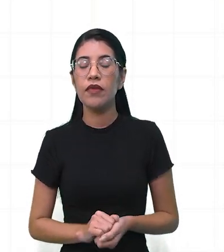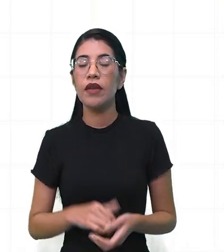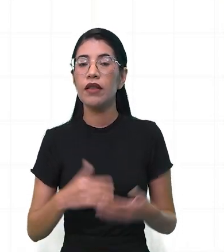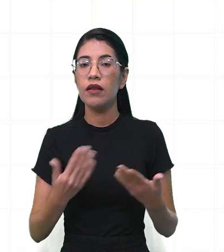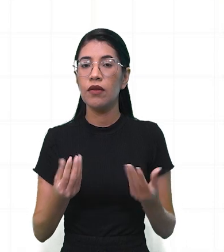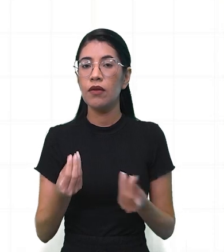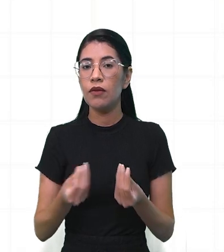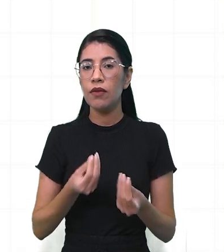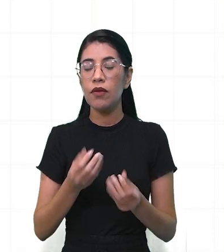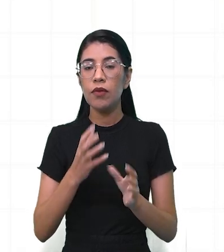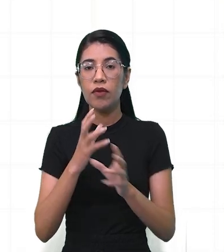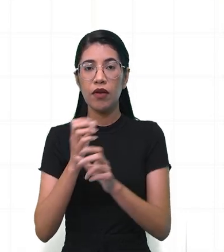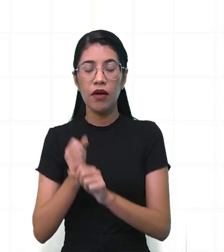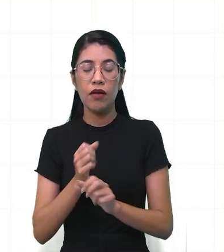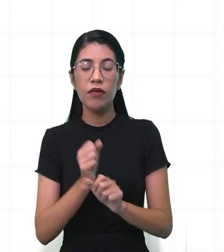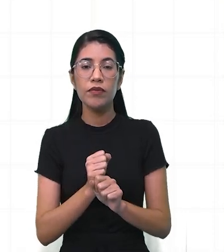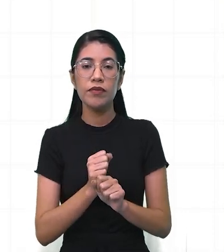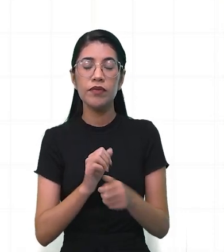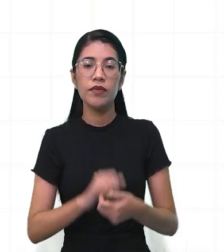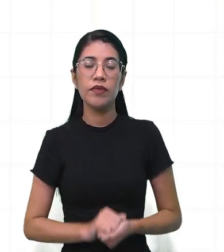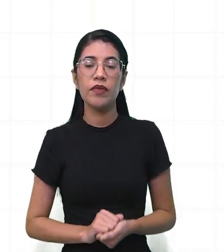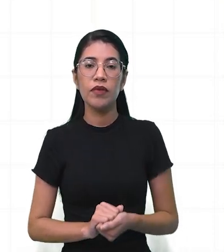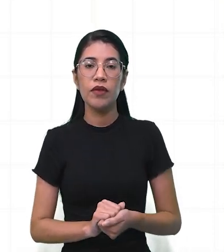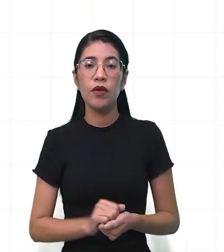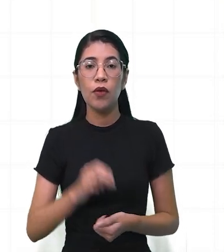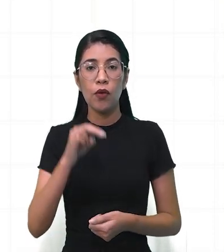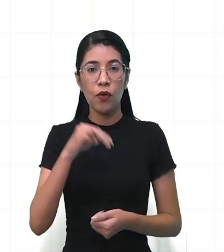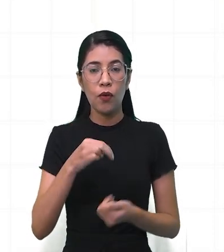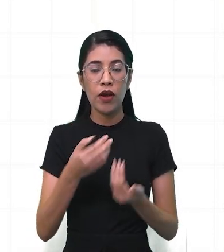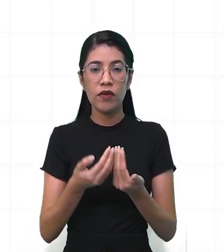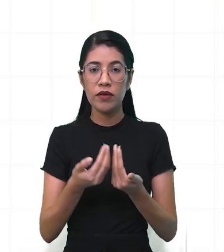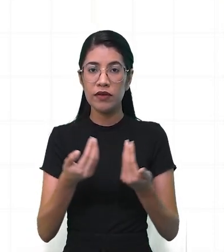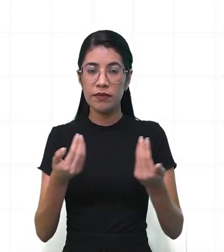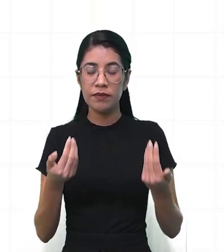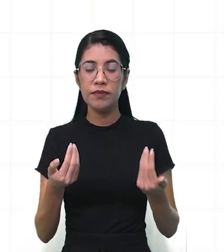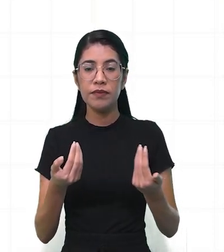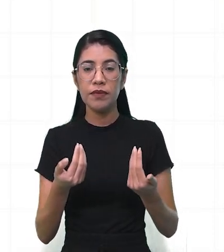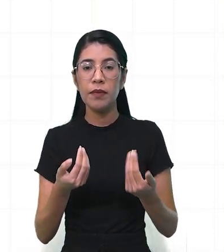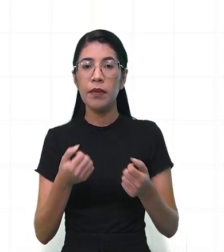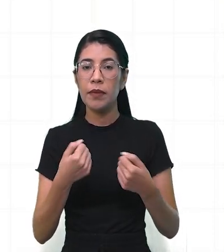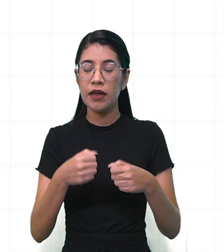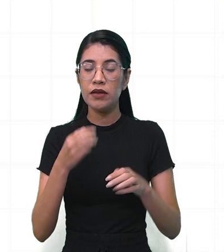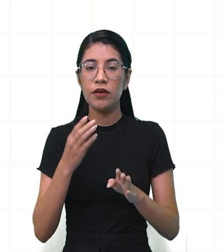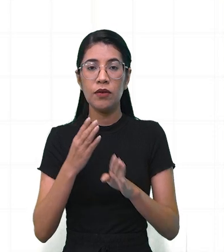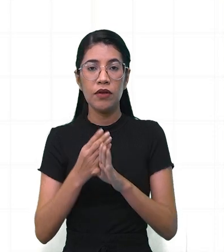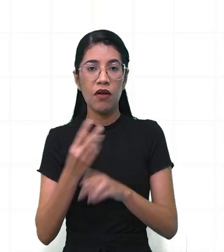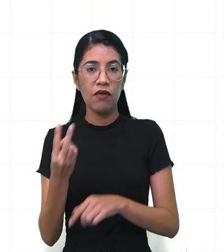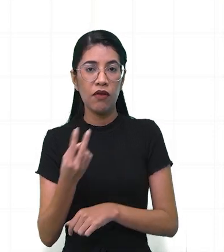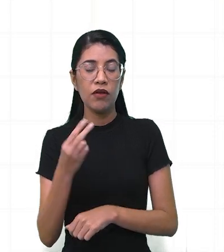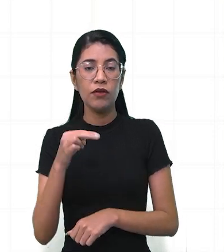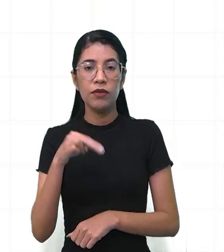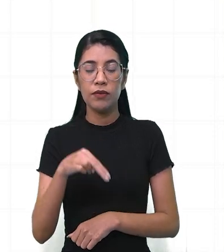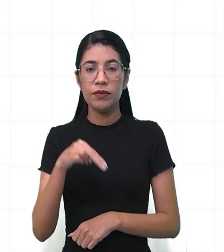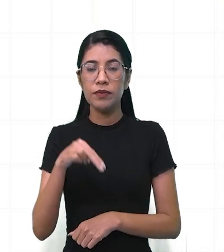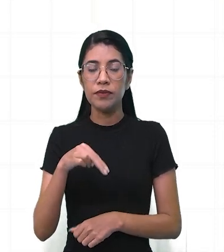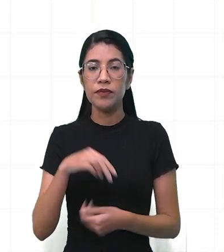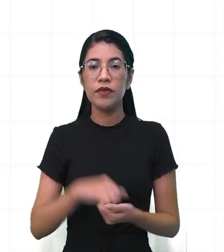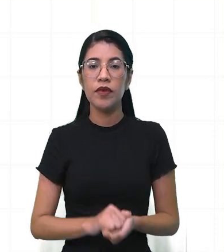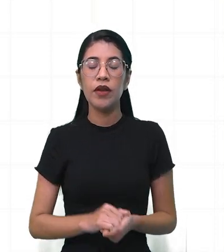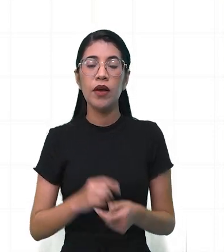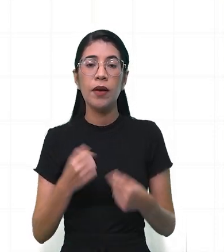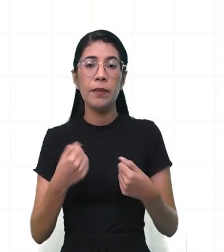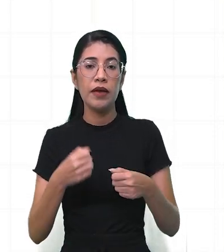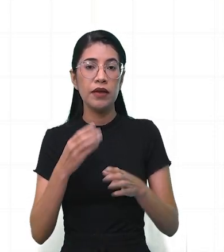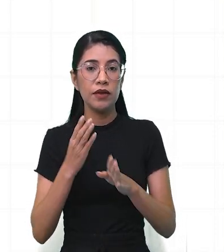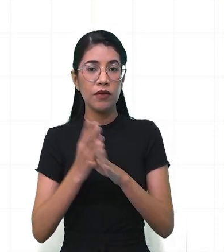eu faço aqui? Eu vou isolar o valor do N, porque é ele que eu quero. Porque se eu quero saber qual é o